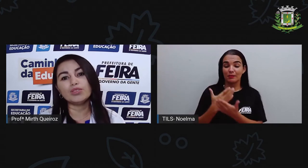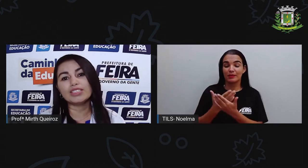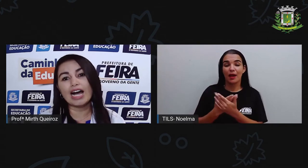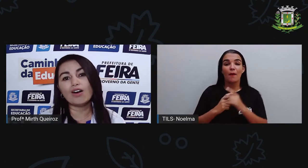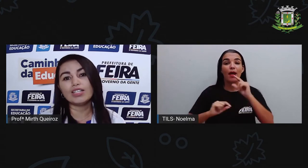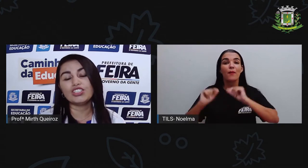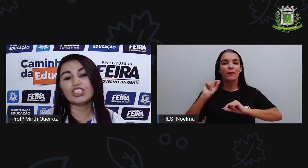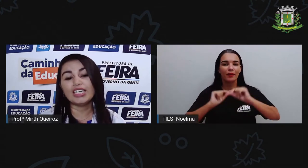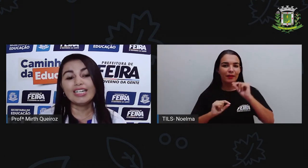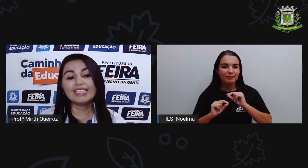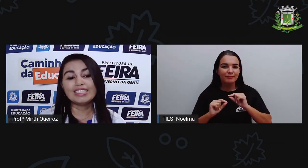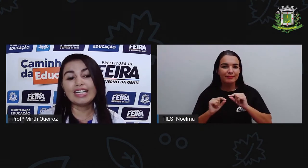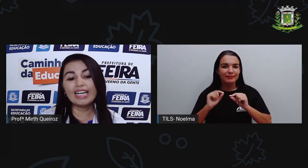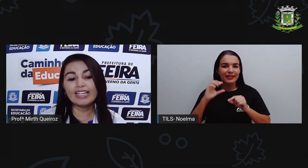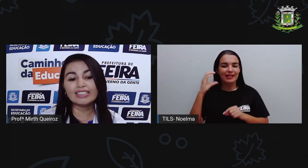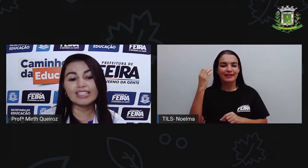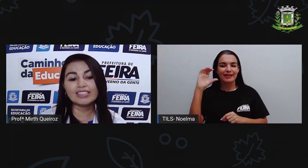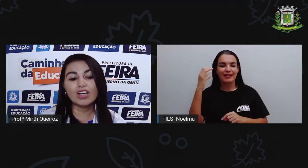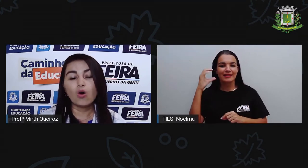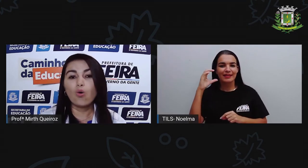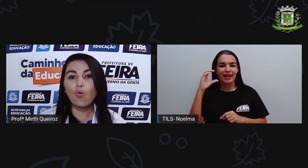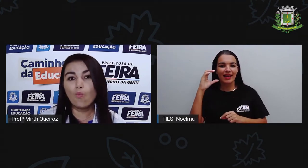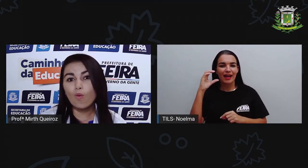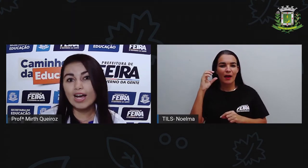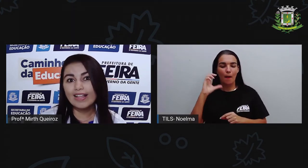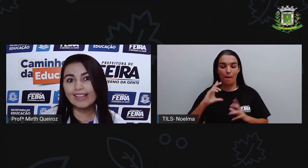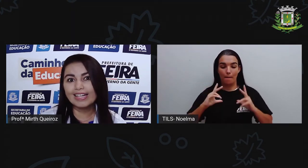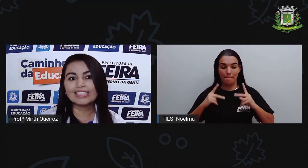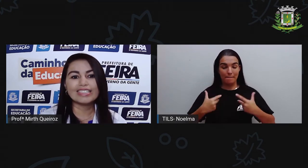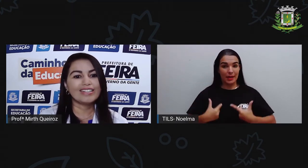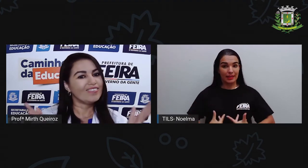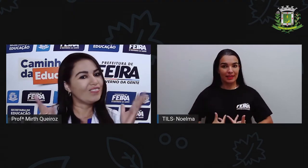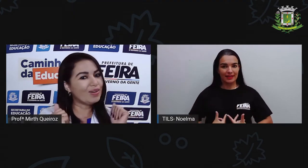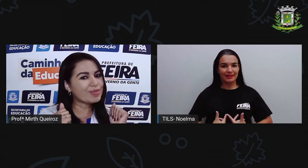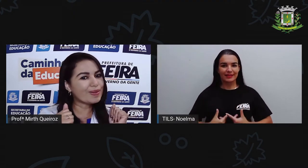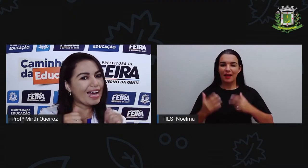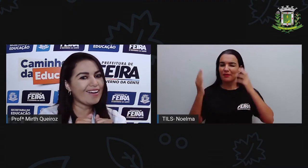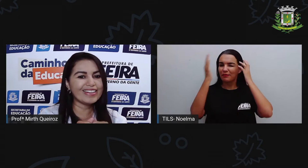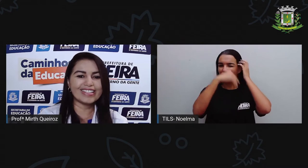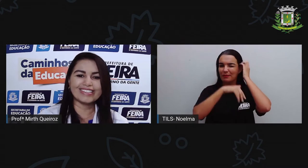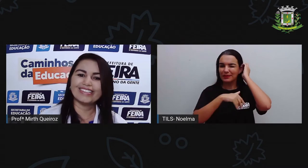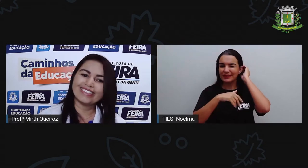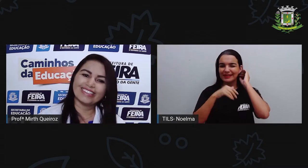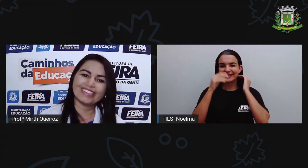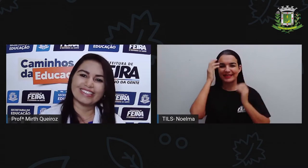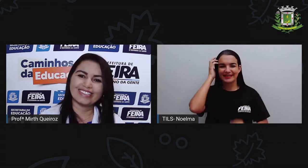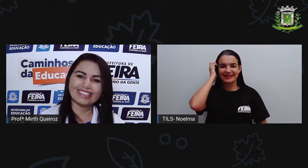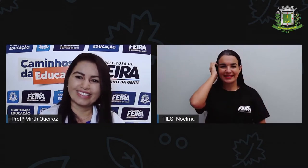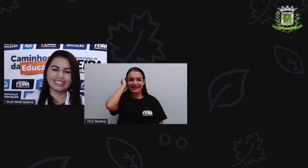teremos aulas de ciências humanas. Vamos para a aula?